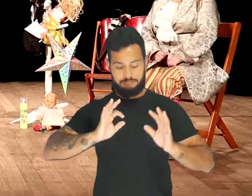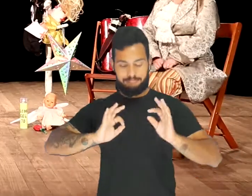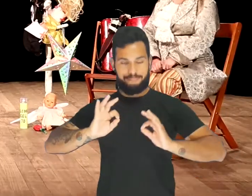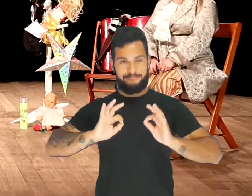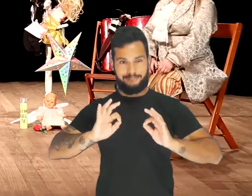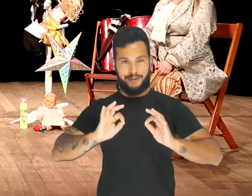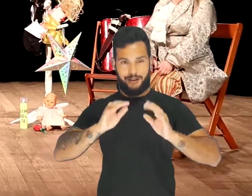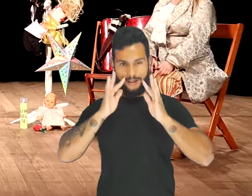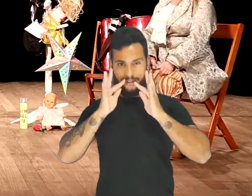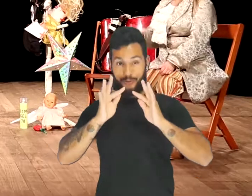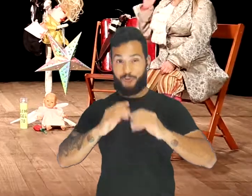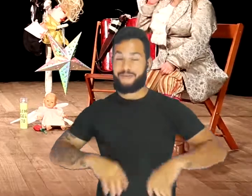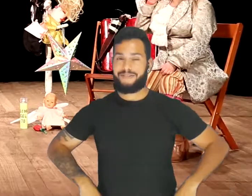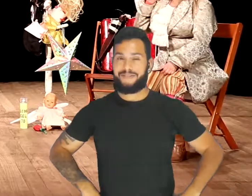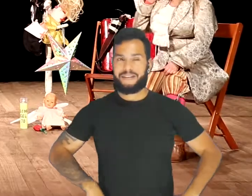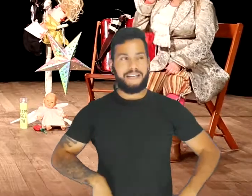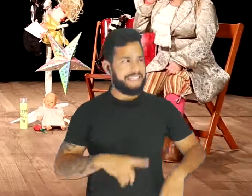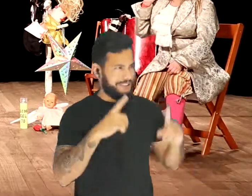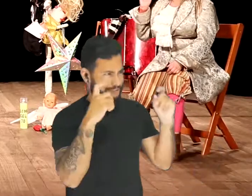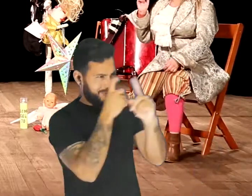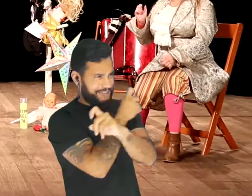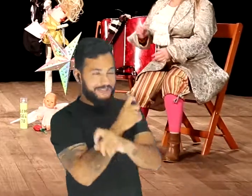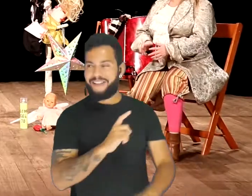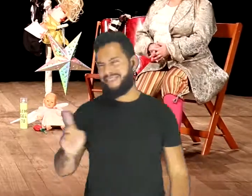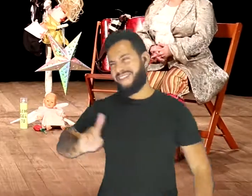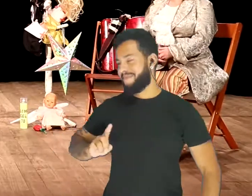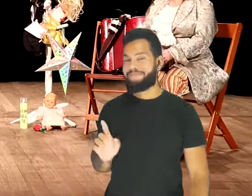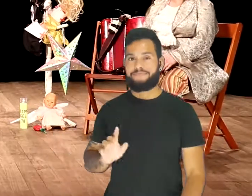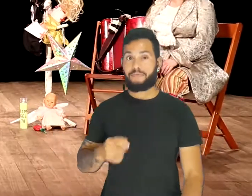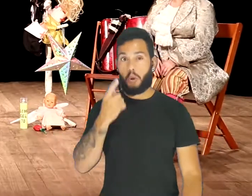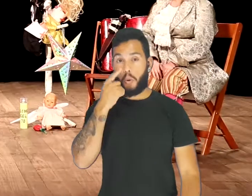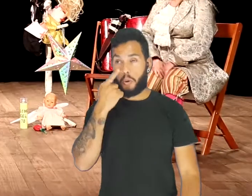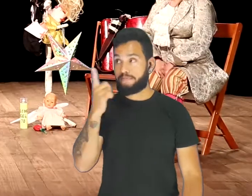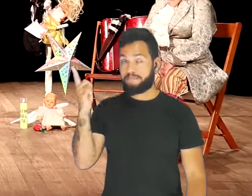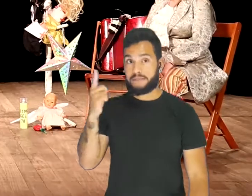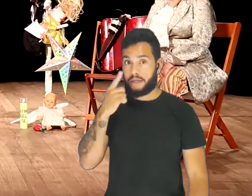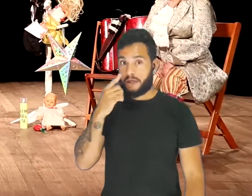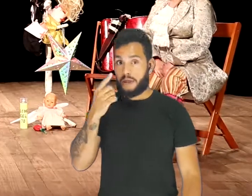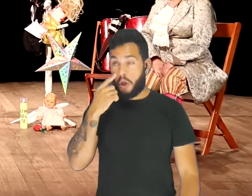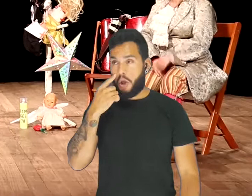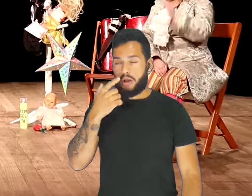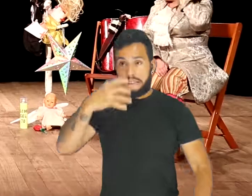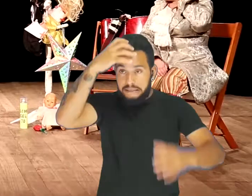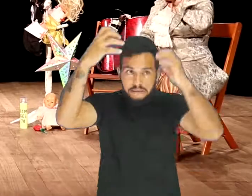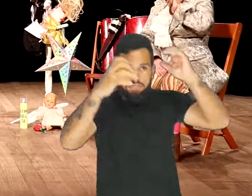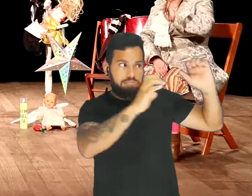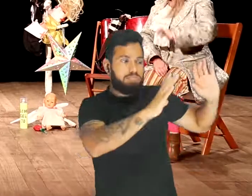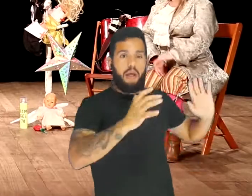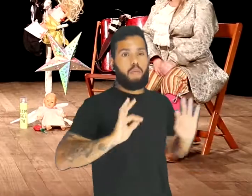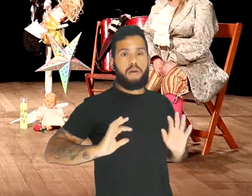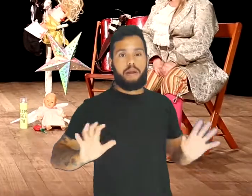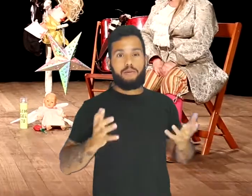Tá vendo o que é isso aqui? Vai. Deixa eu me concentrar. Nossa, difícil? Não é difícil. Ah, é que quando é duas é